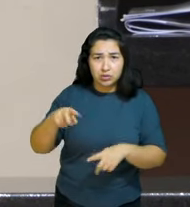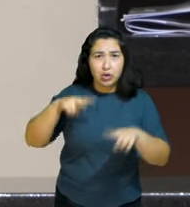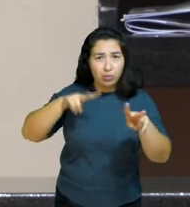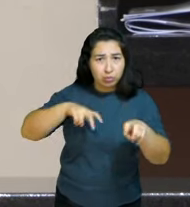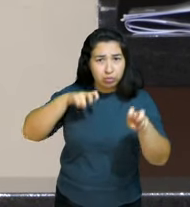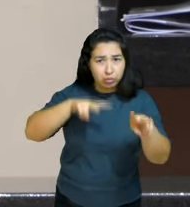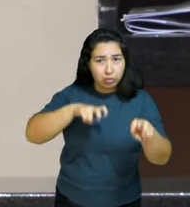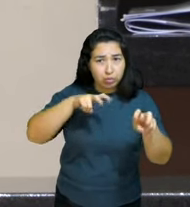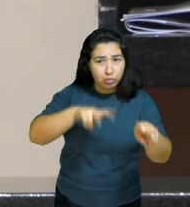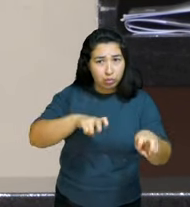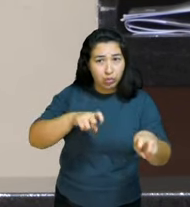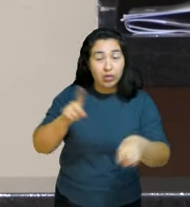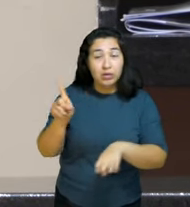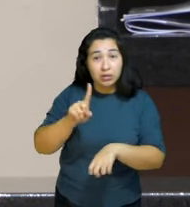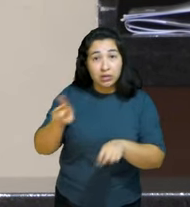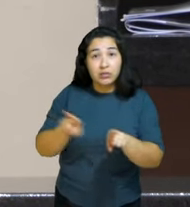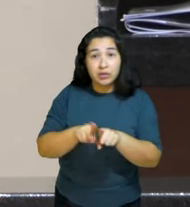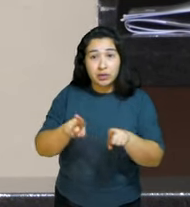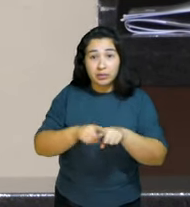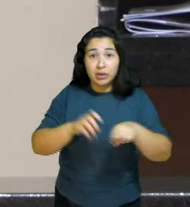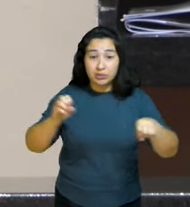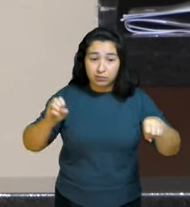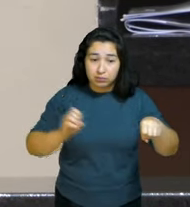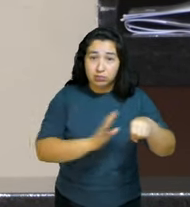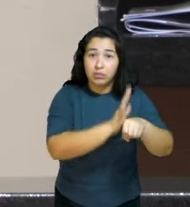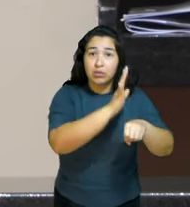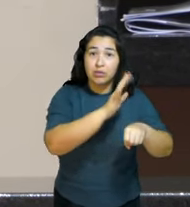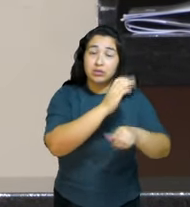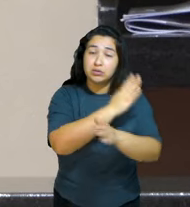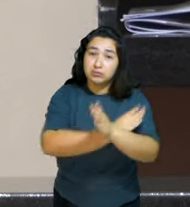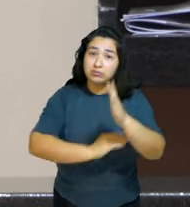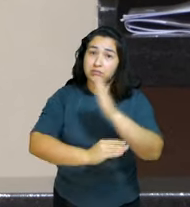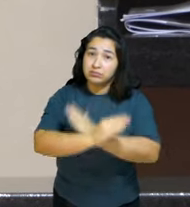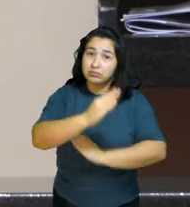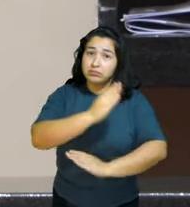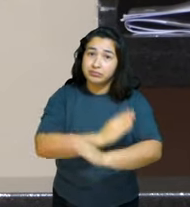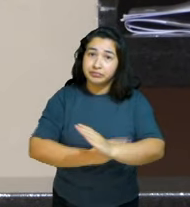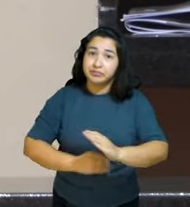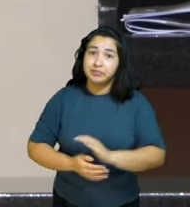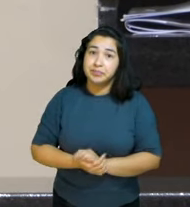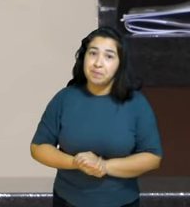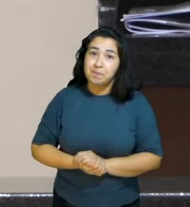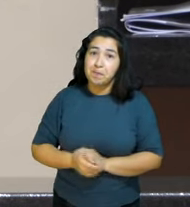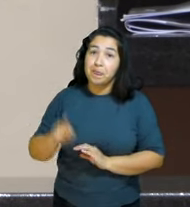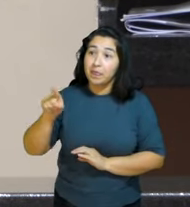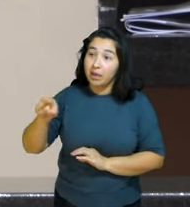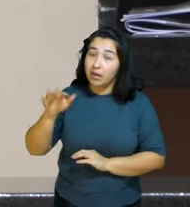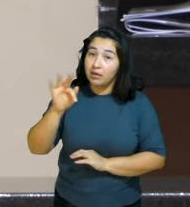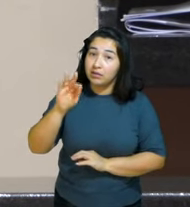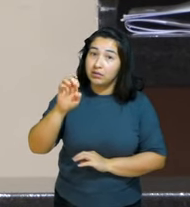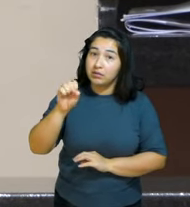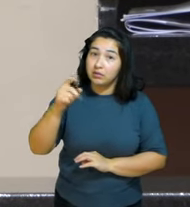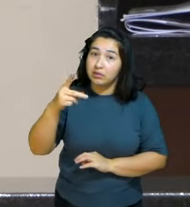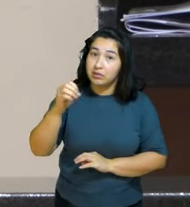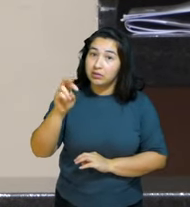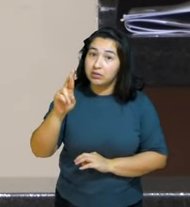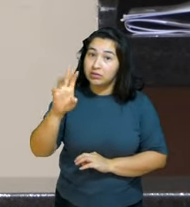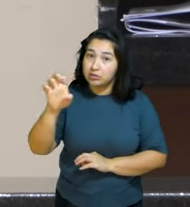problema foi com a bocha paralímpica, que inclusive a FESPORT tinha sido alertada já no mês de fevereiro que teríamos